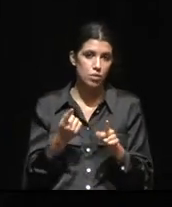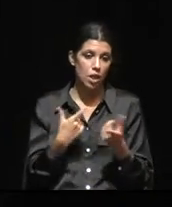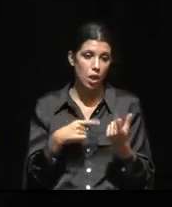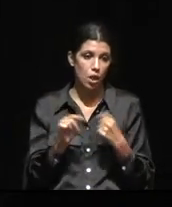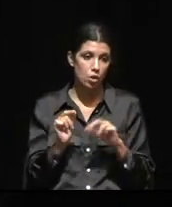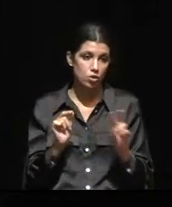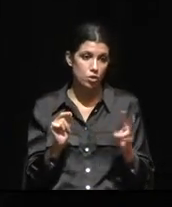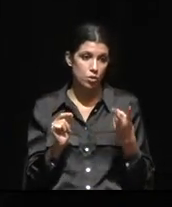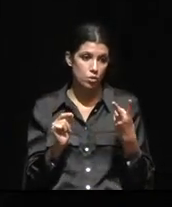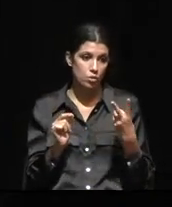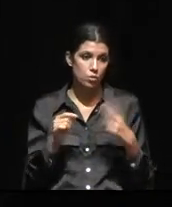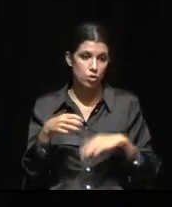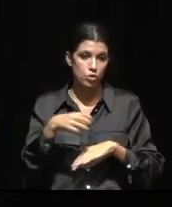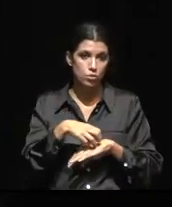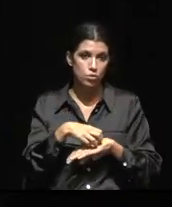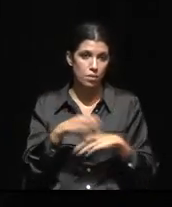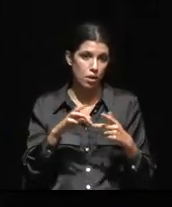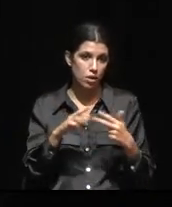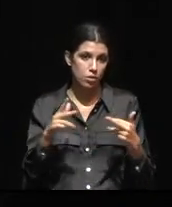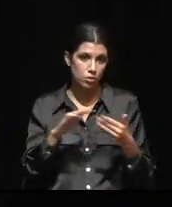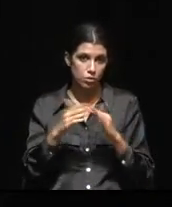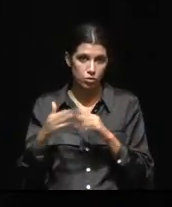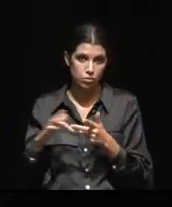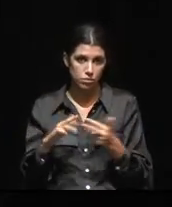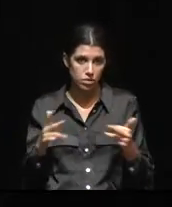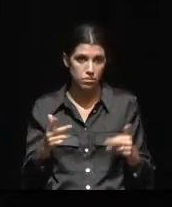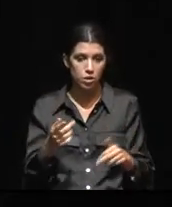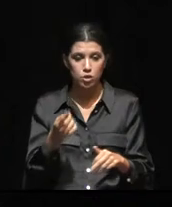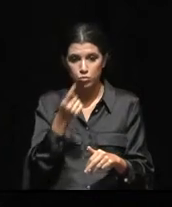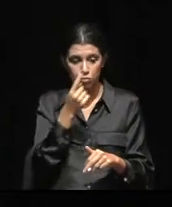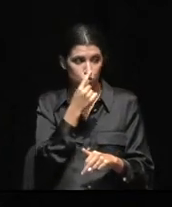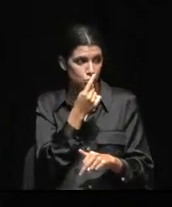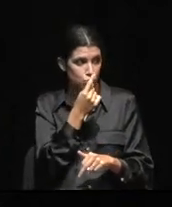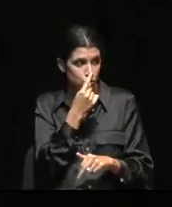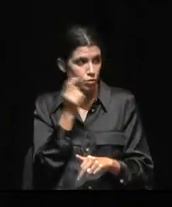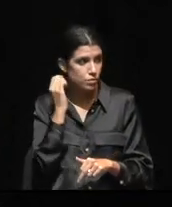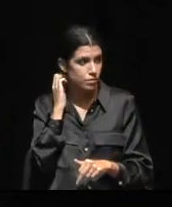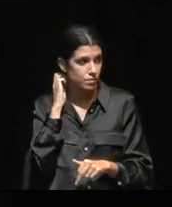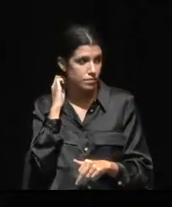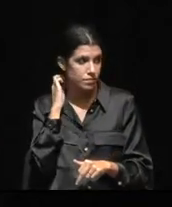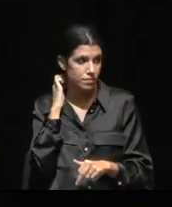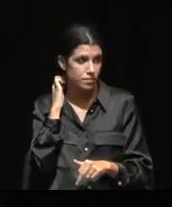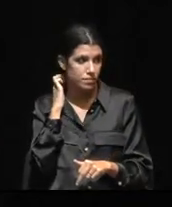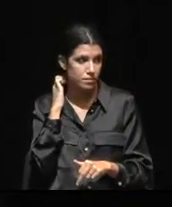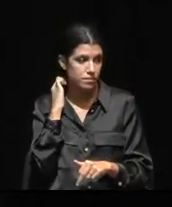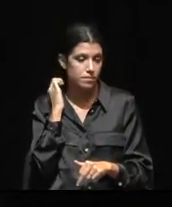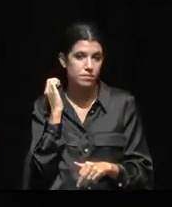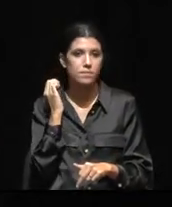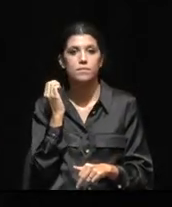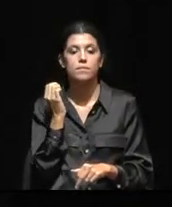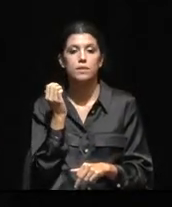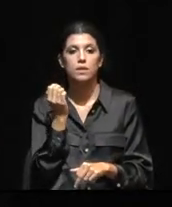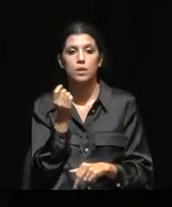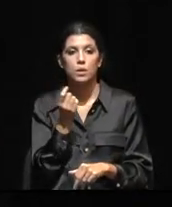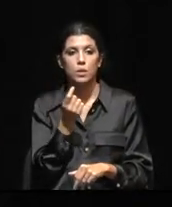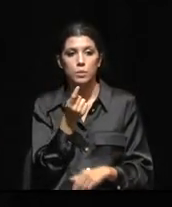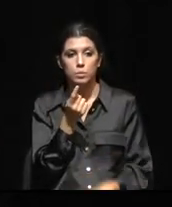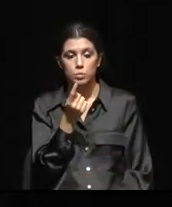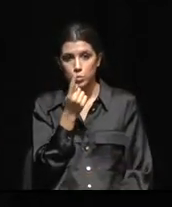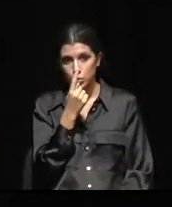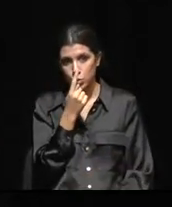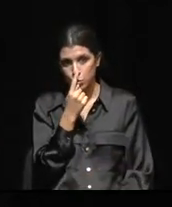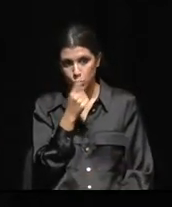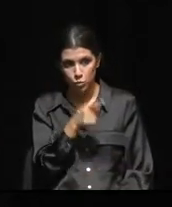lojas eh nos bairros municipais e portanto é óbvio que prefere eh que prefere não eh dar